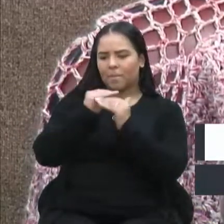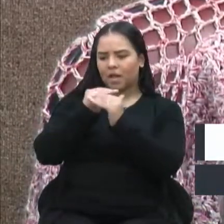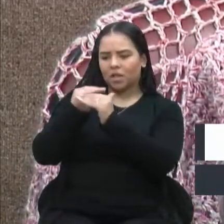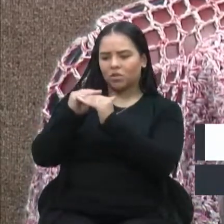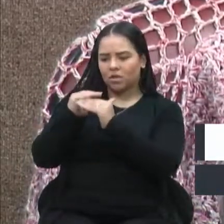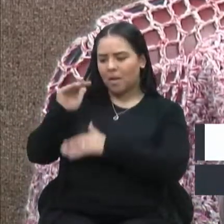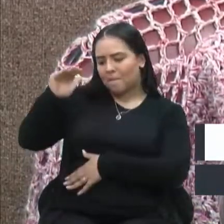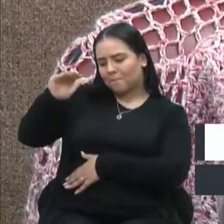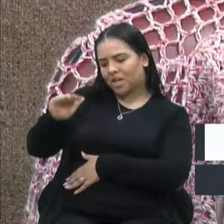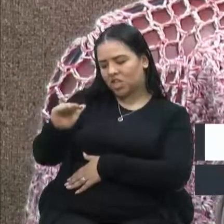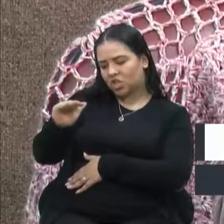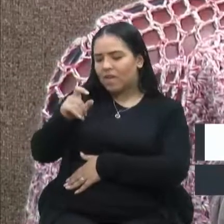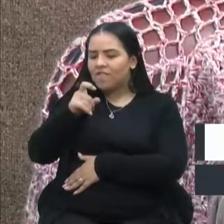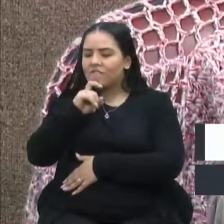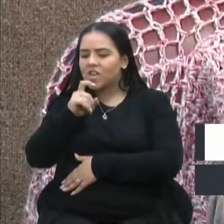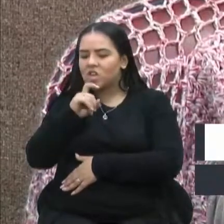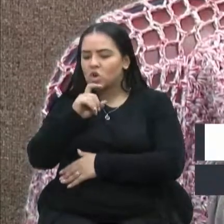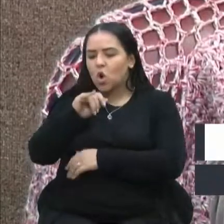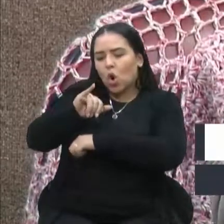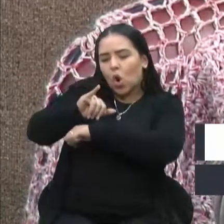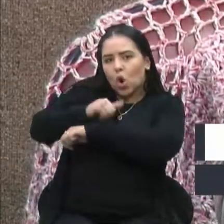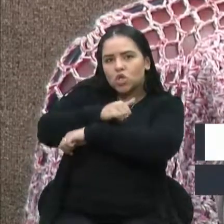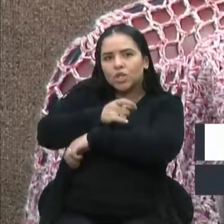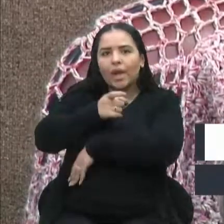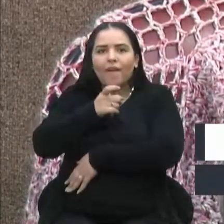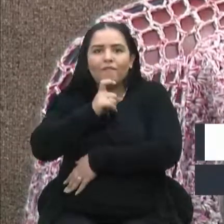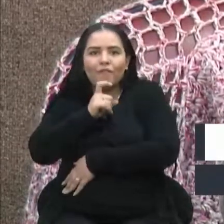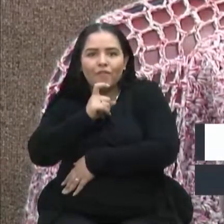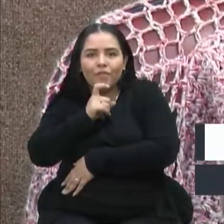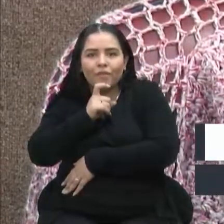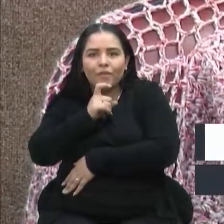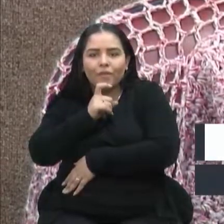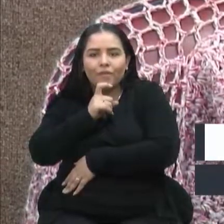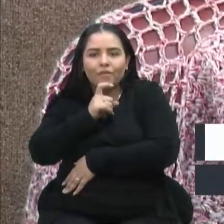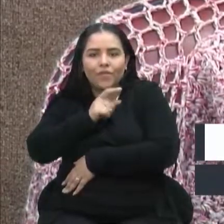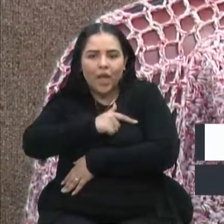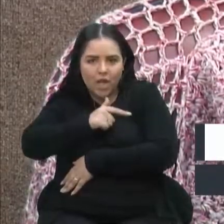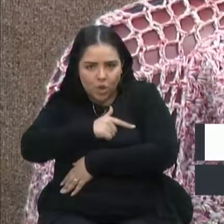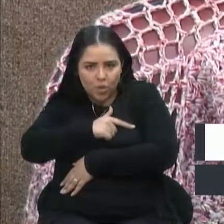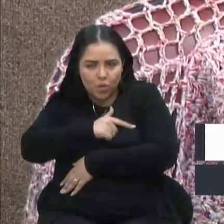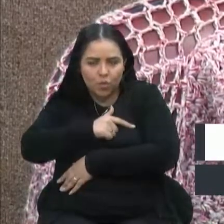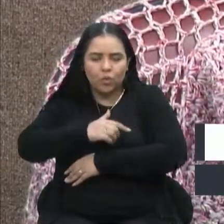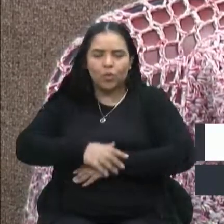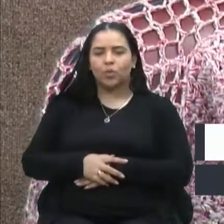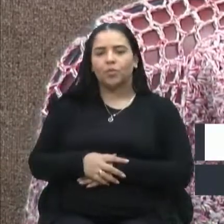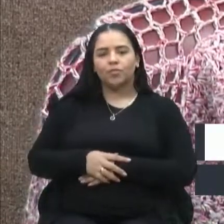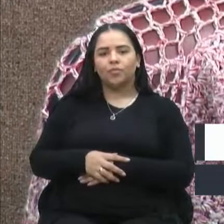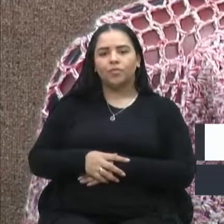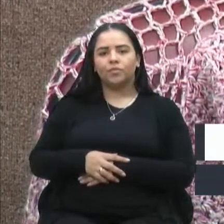Baixinho é feio, gordinha é feia. Né? Então, nós